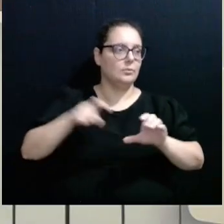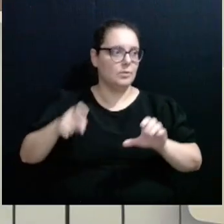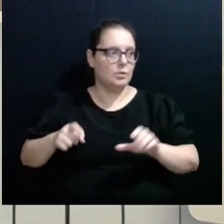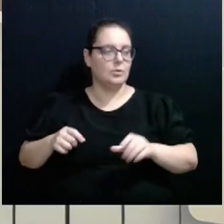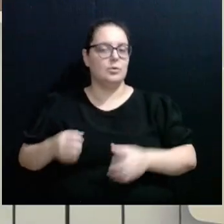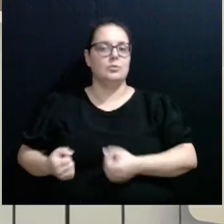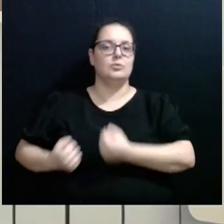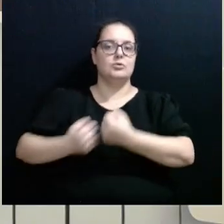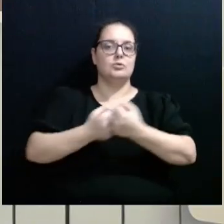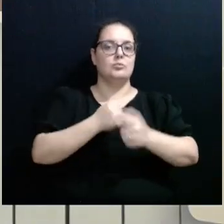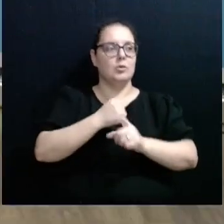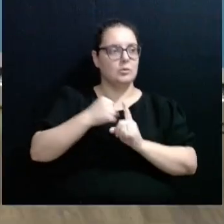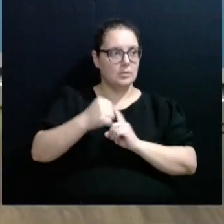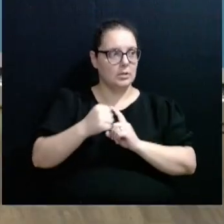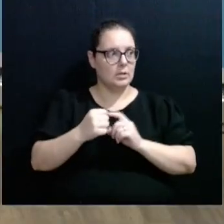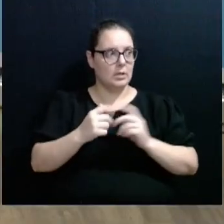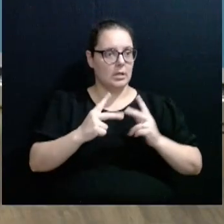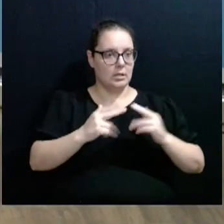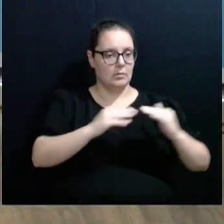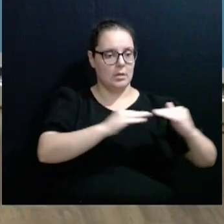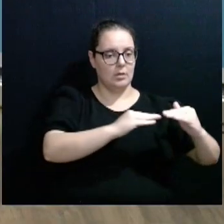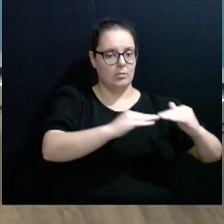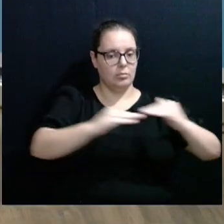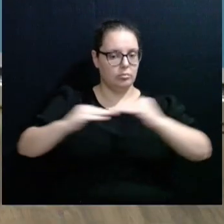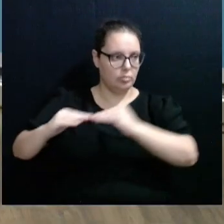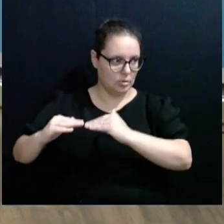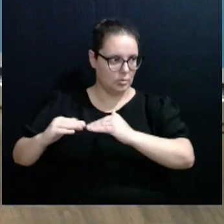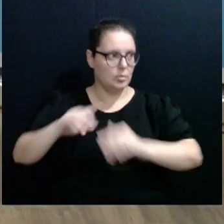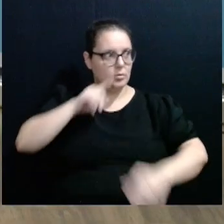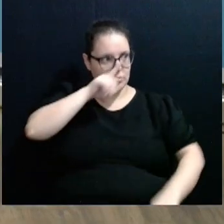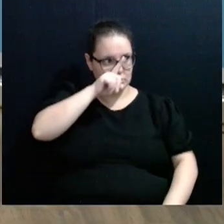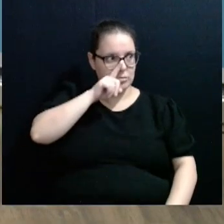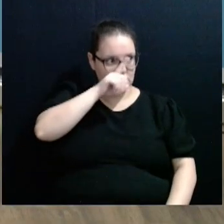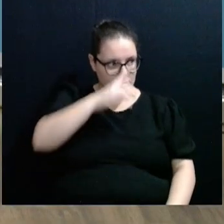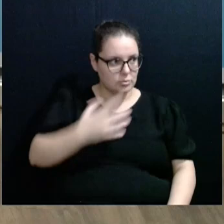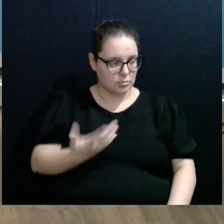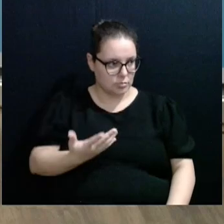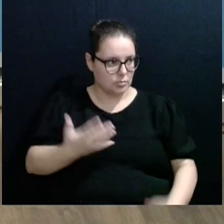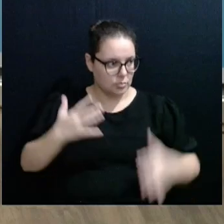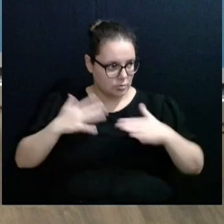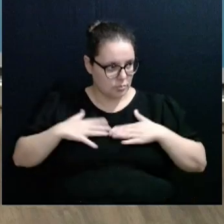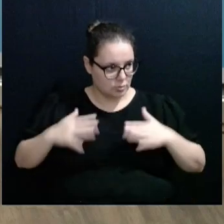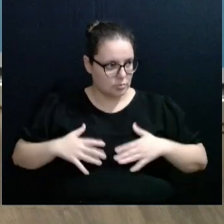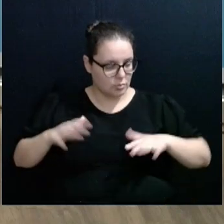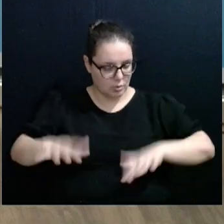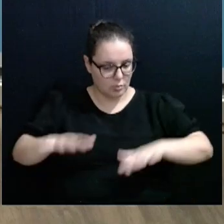mesmo patamar, então, da questão dos riscos físicos?